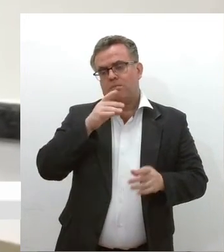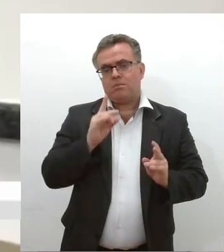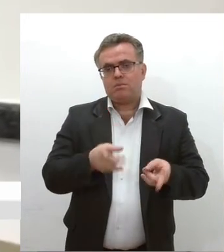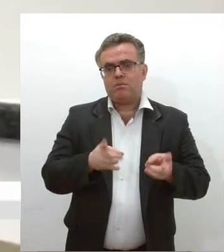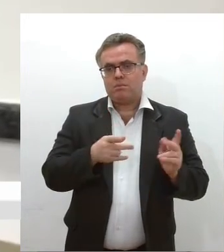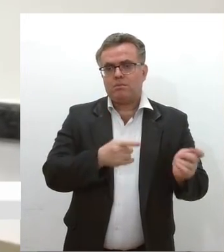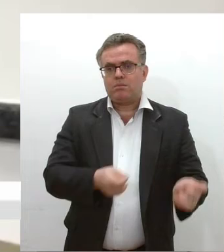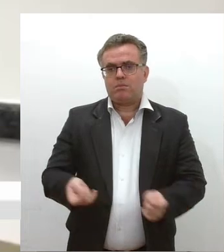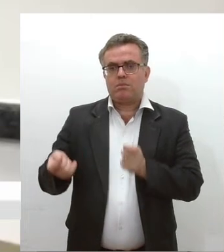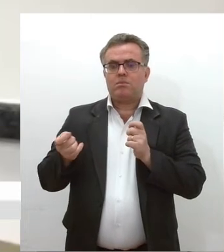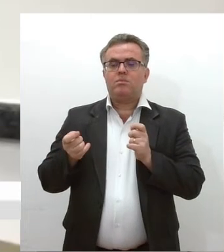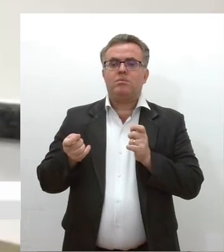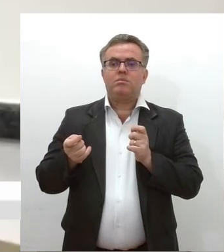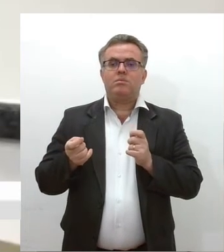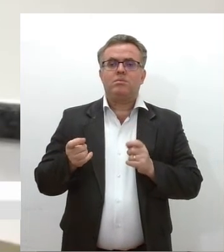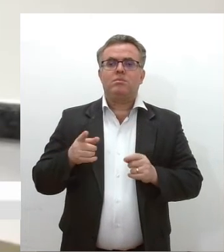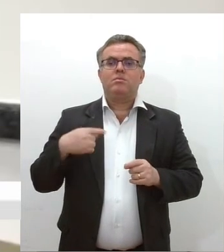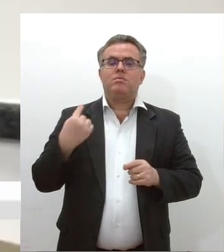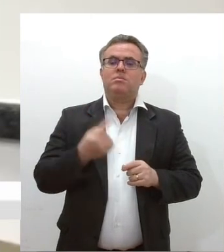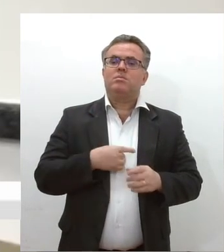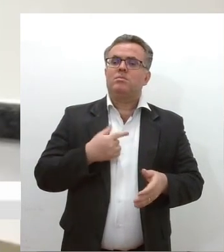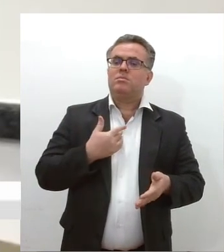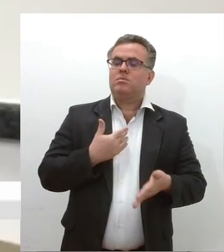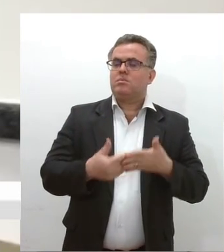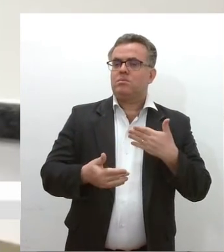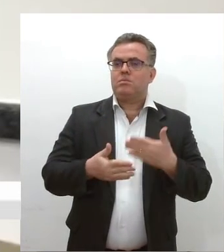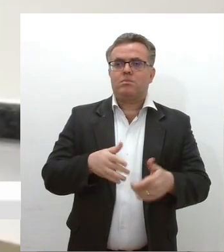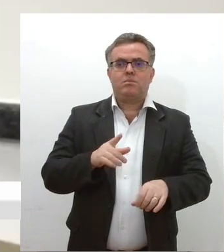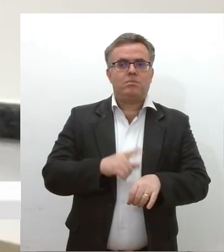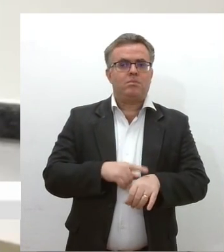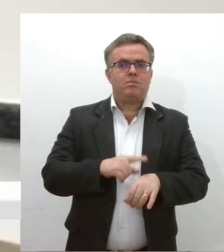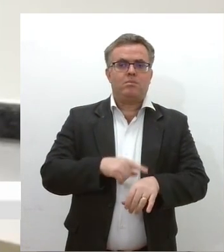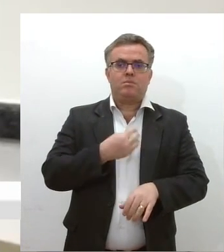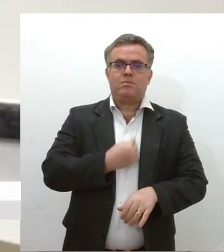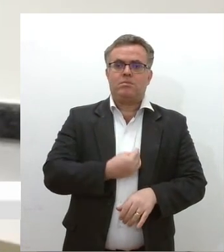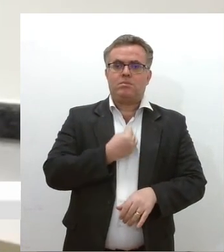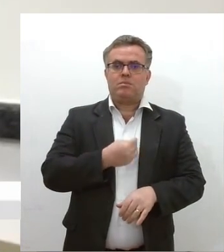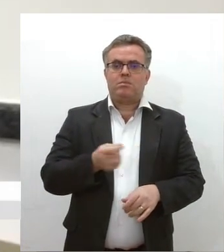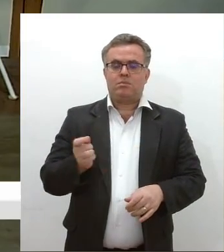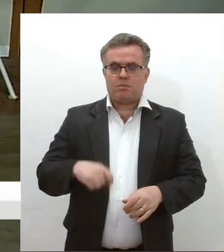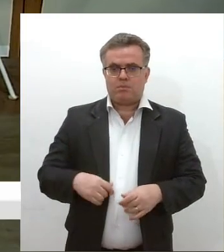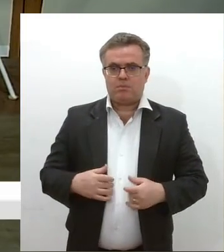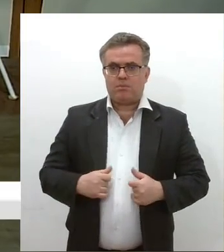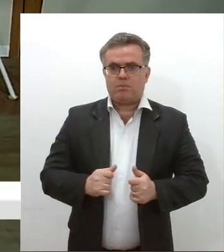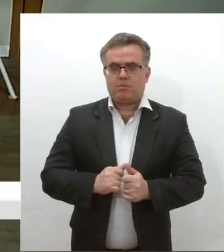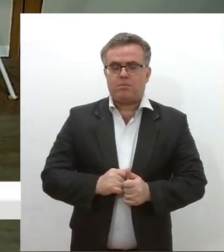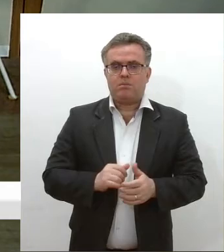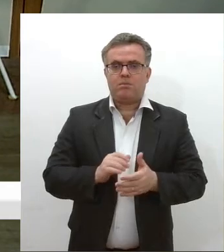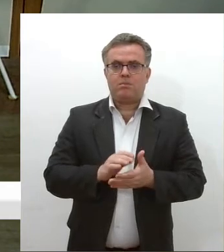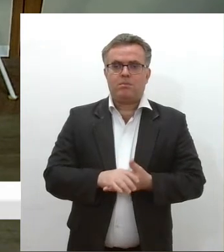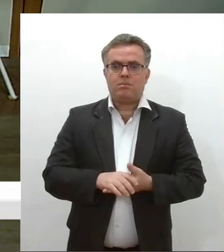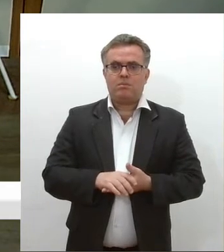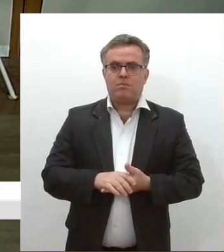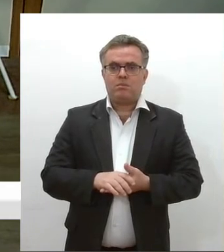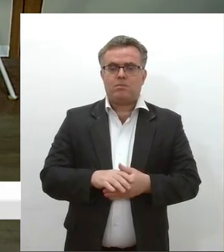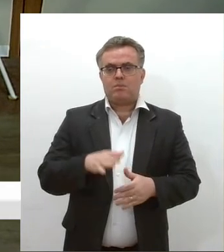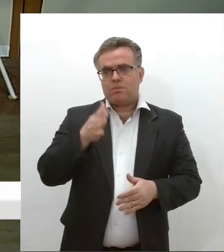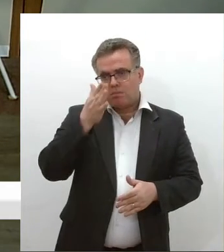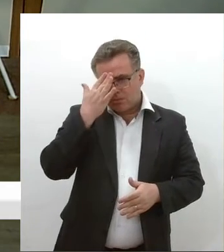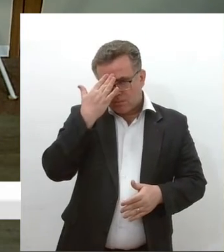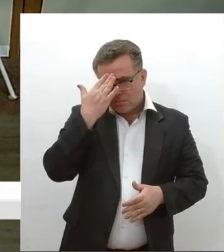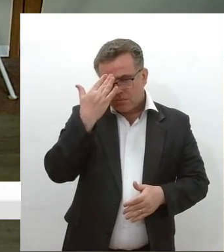Seja para o nosso ciclo menstrual, seja para a nossa saúde como um todo. Tanto homens quanto mulheres. Jaqueline, muito, muito obrigada